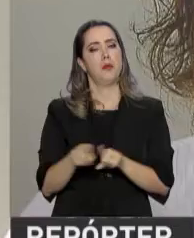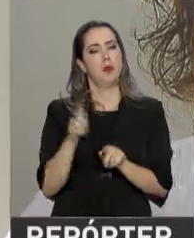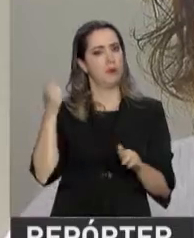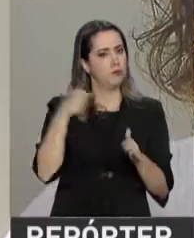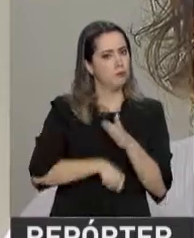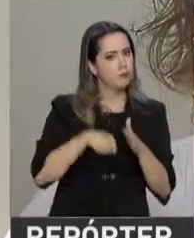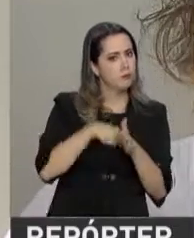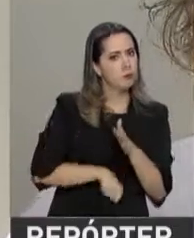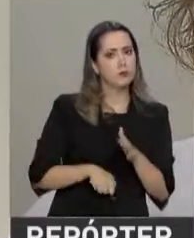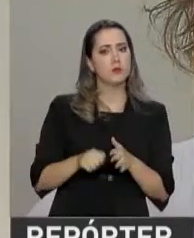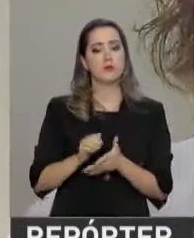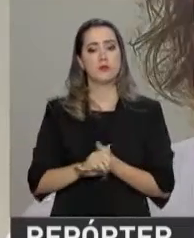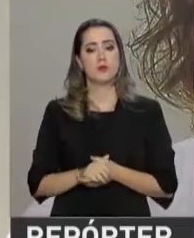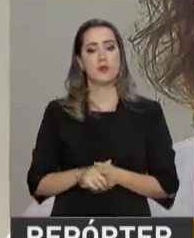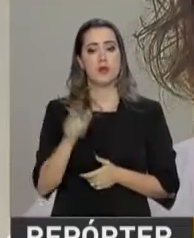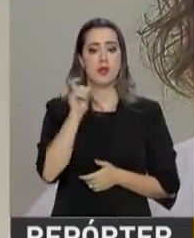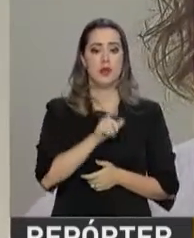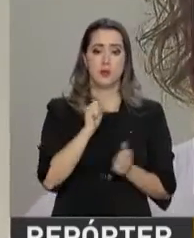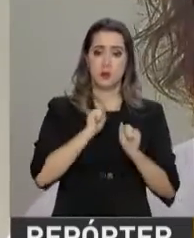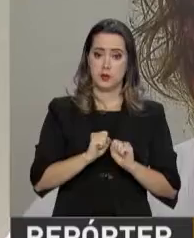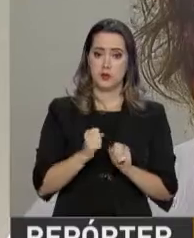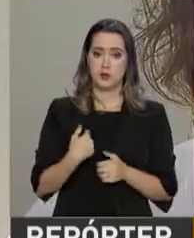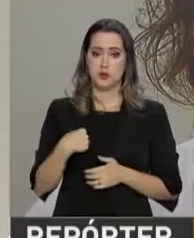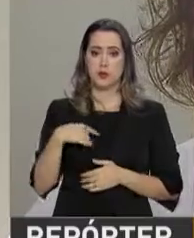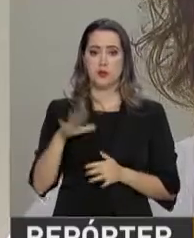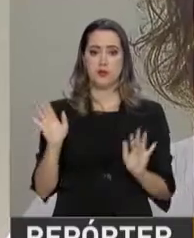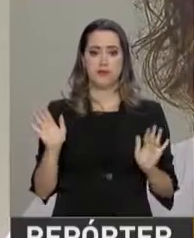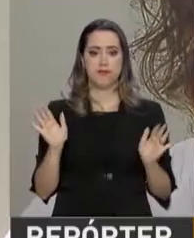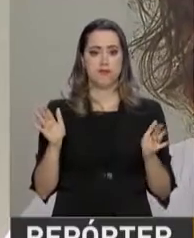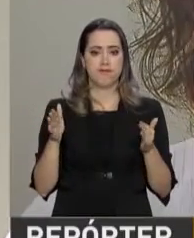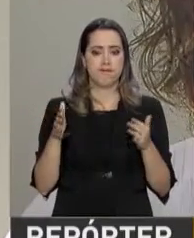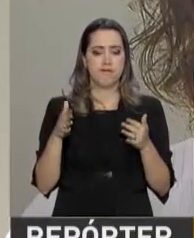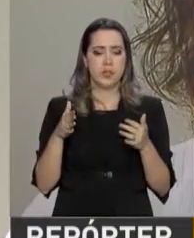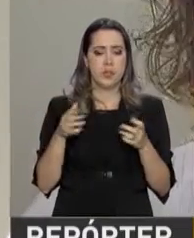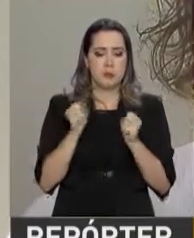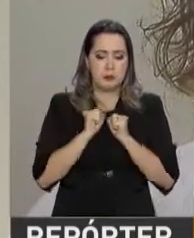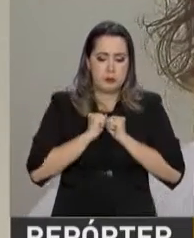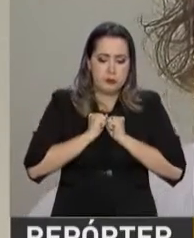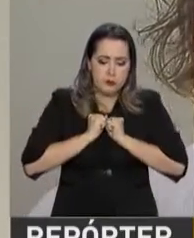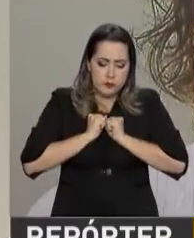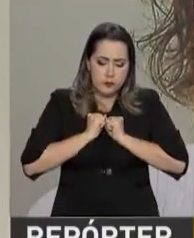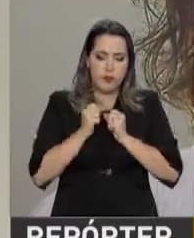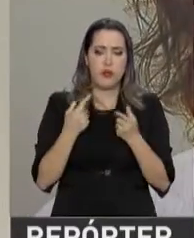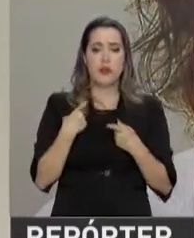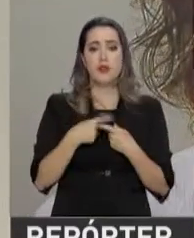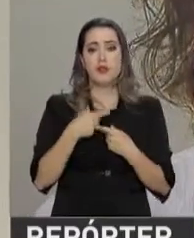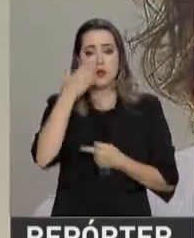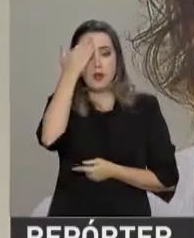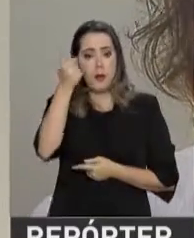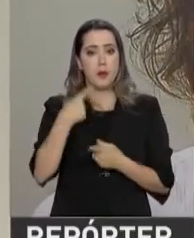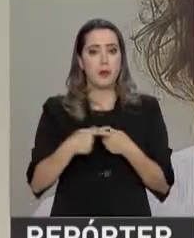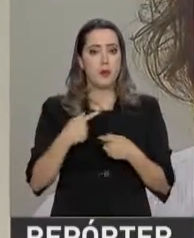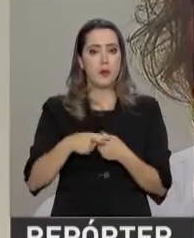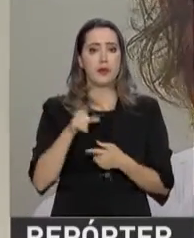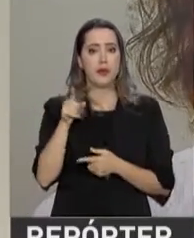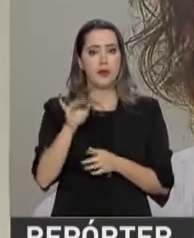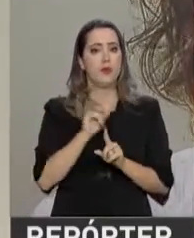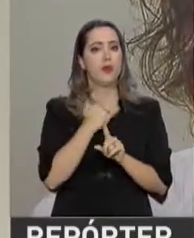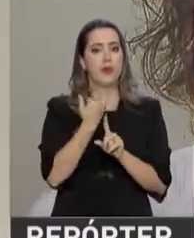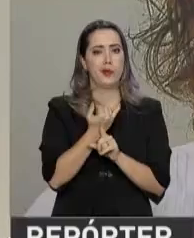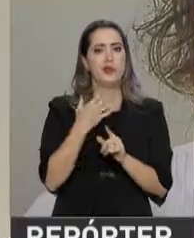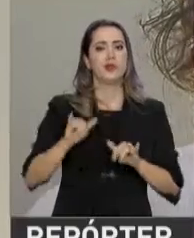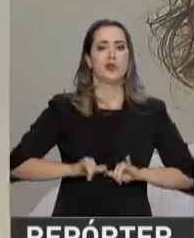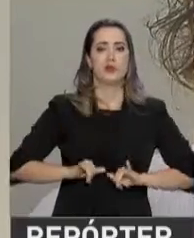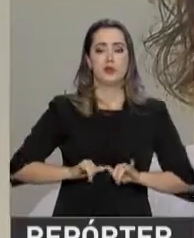numa depressão e nem saber que foi por causa do bullying que ela sofreu da que o bullying que acha importante